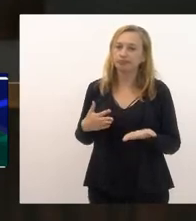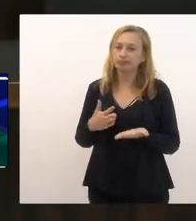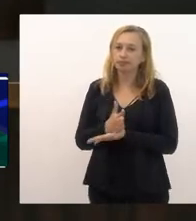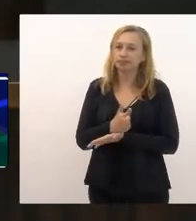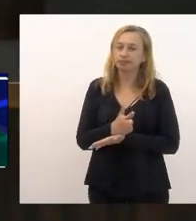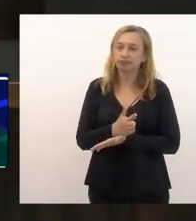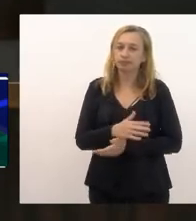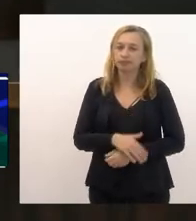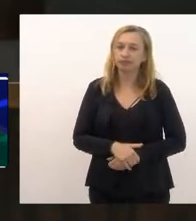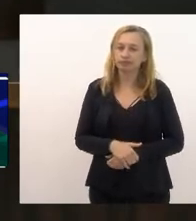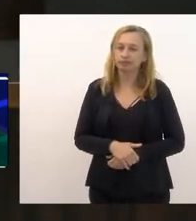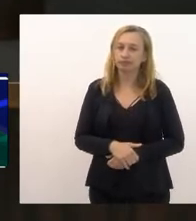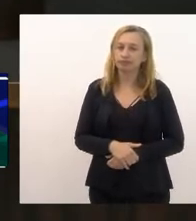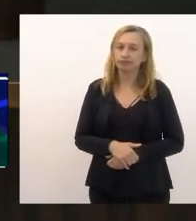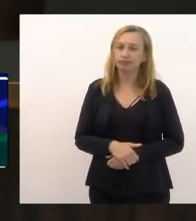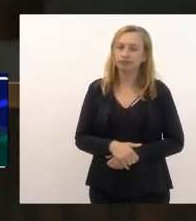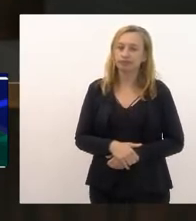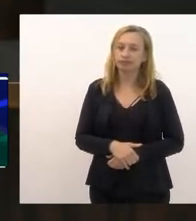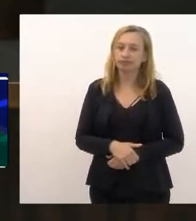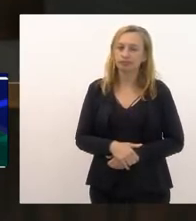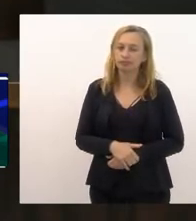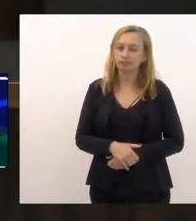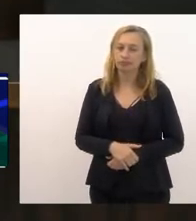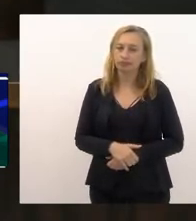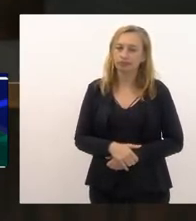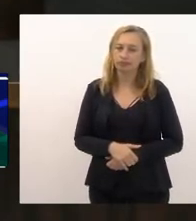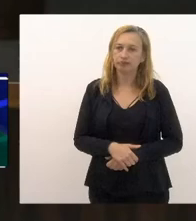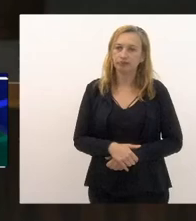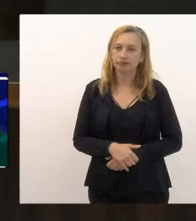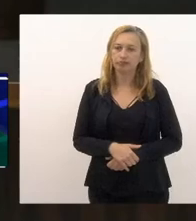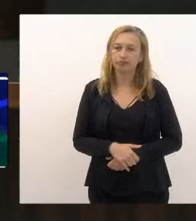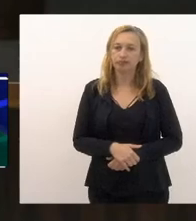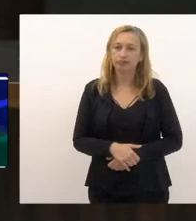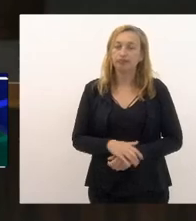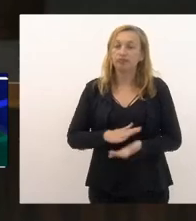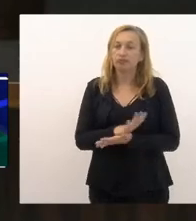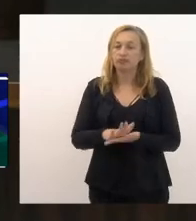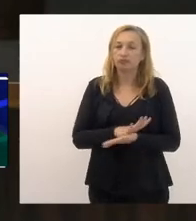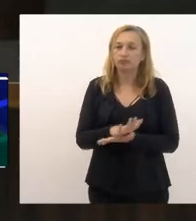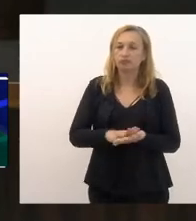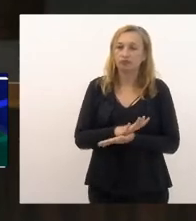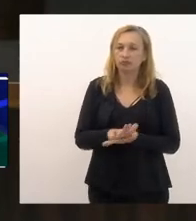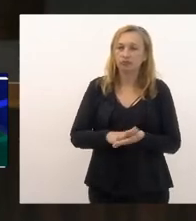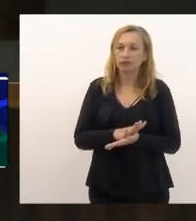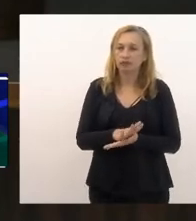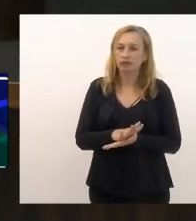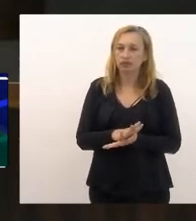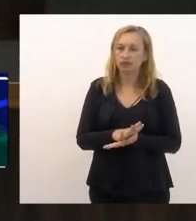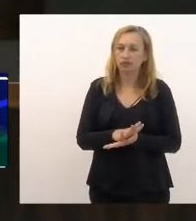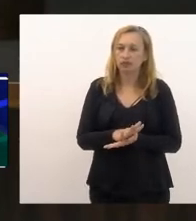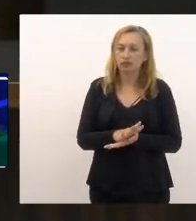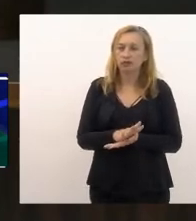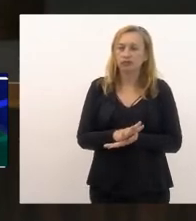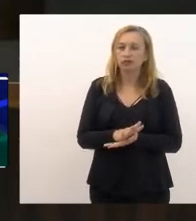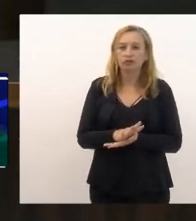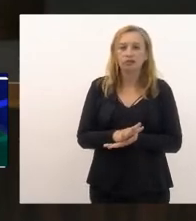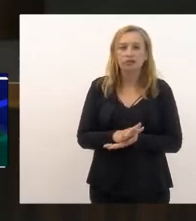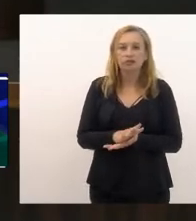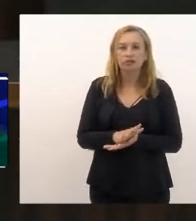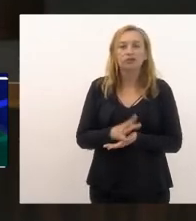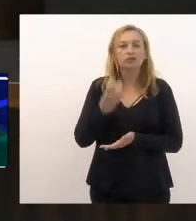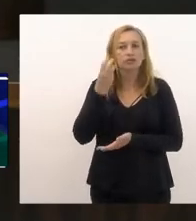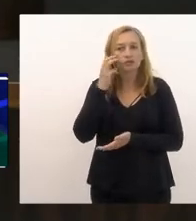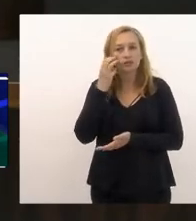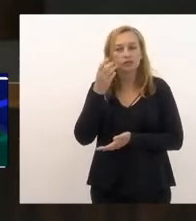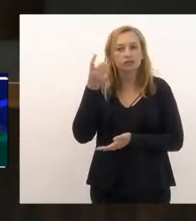estão. Aprovado, vai à promulgação. Nada mais havendo, deputado